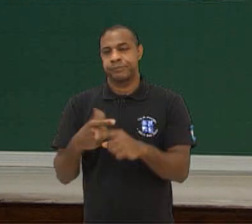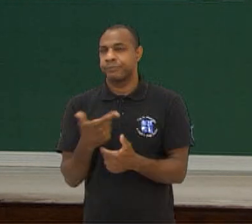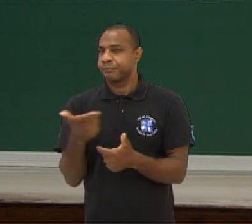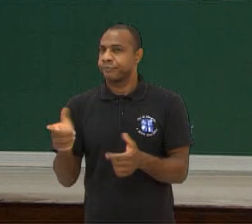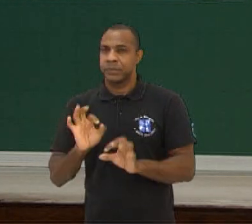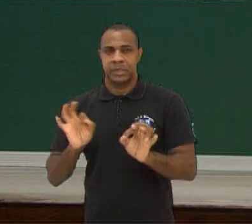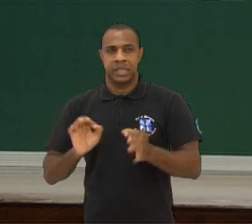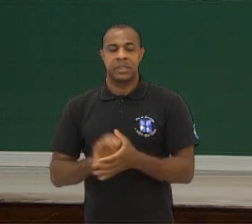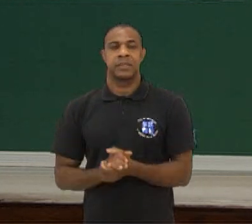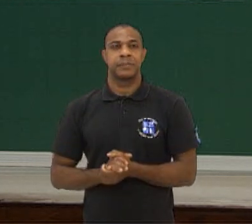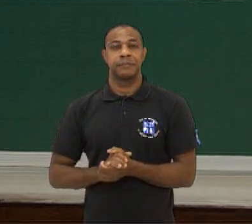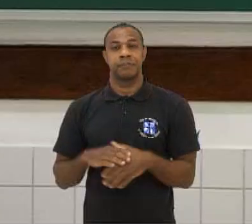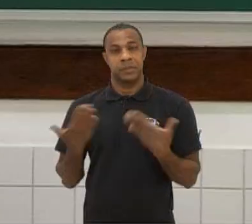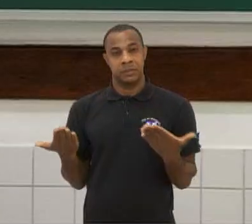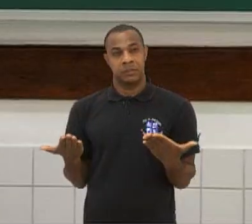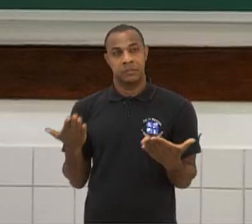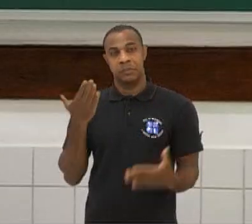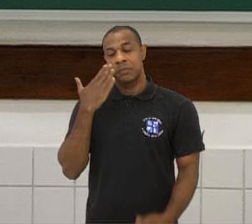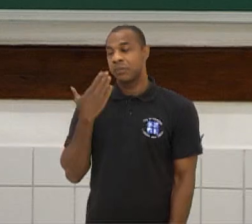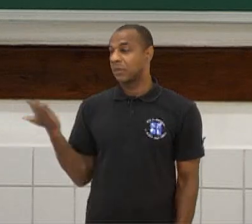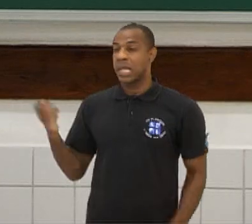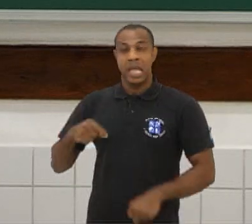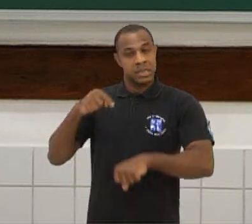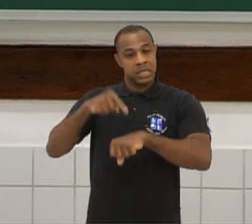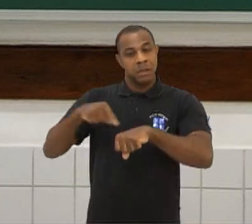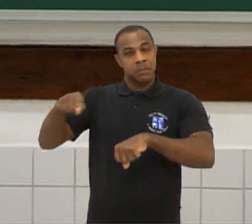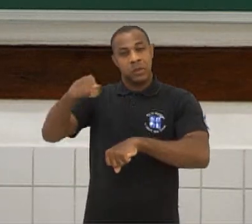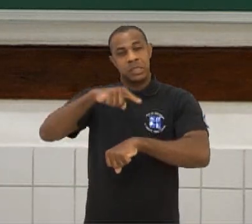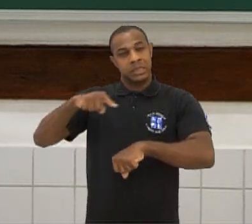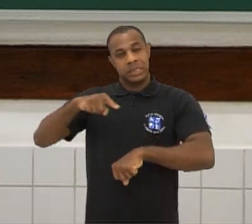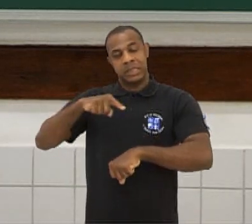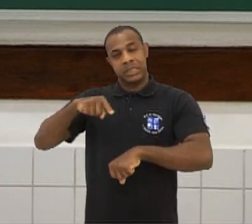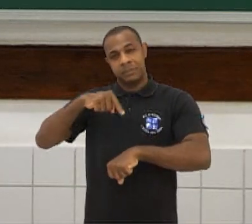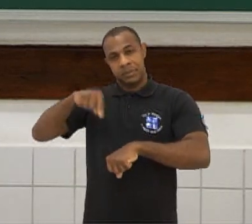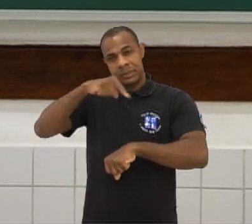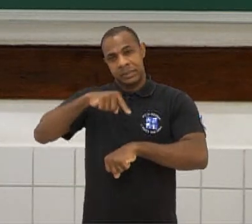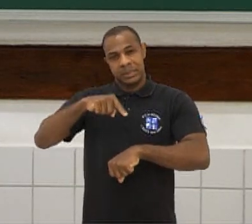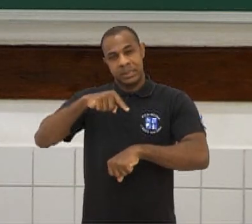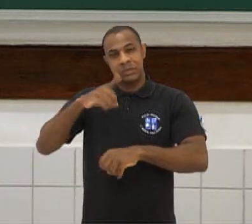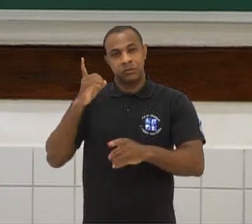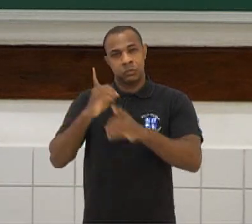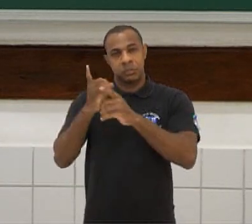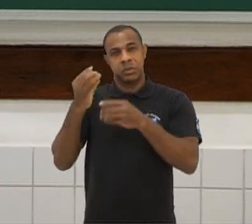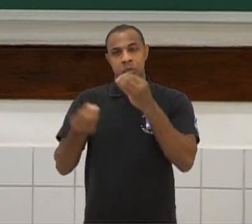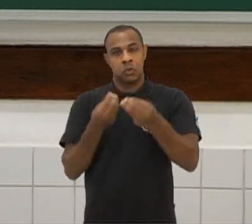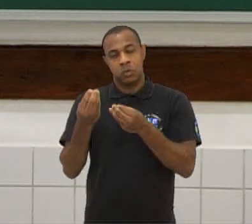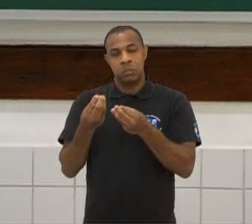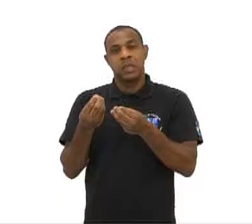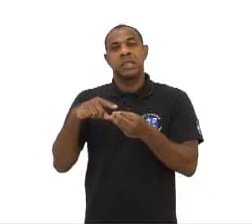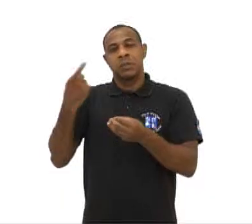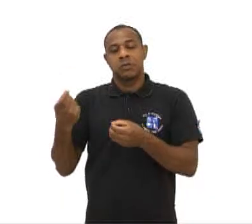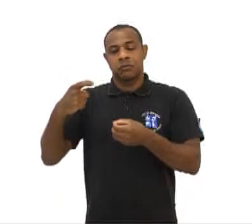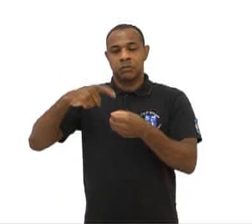uma curiosidade para vocês. Então, eu vou dar um tempo para vocês e nós já voltamos com a resposta.